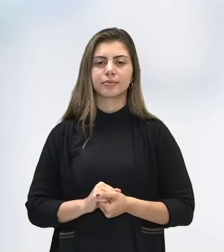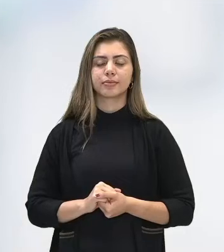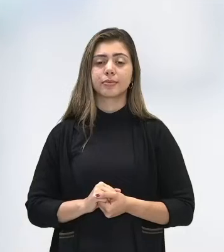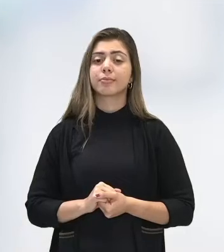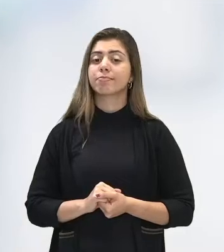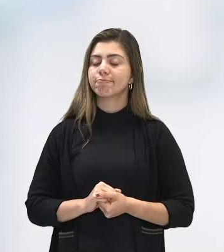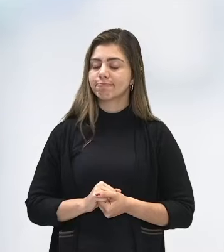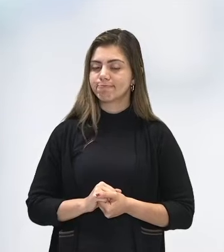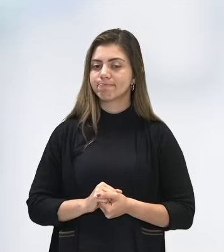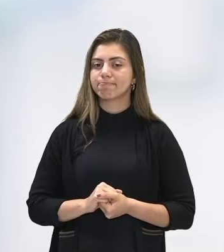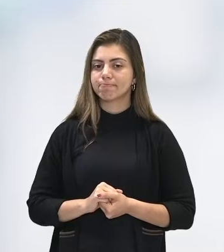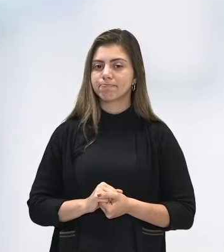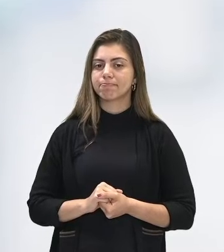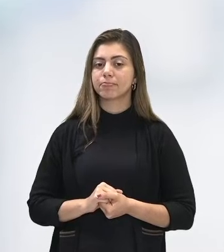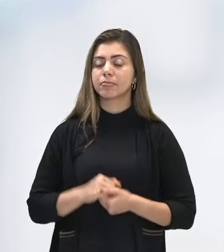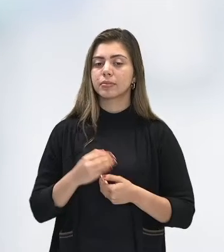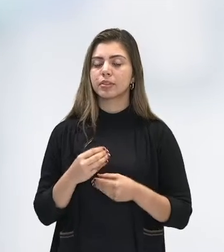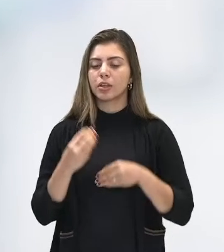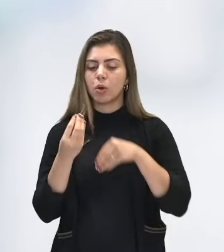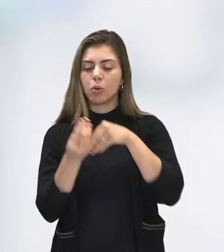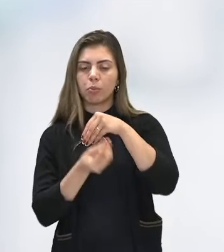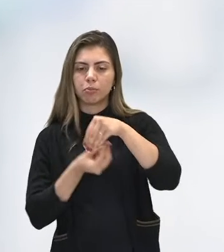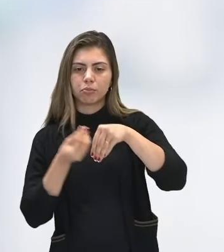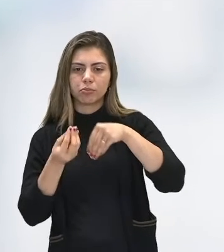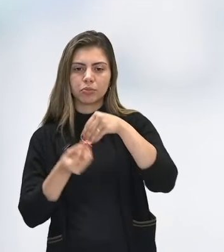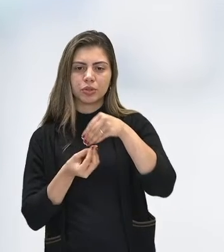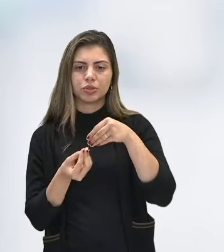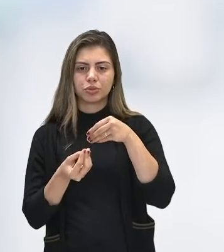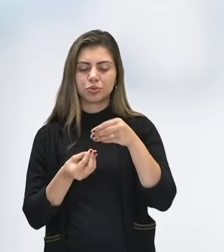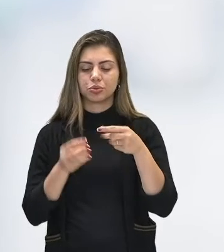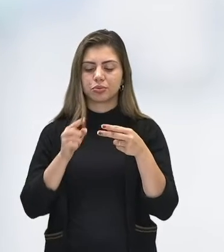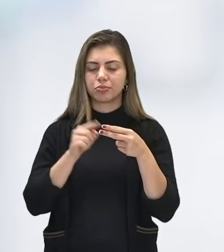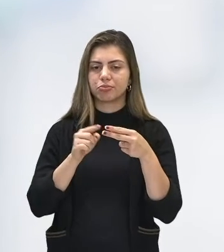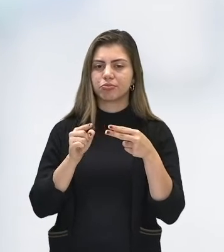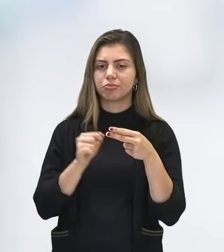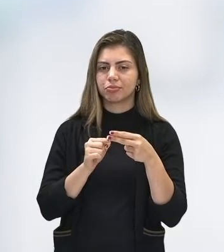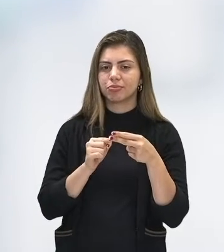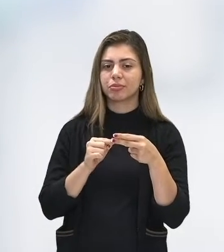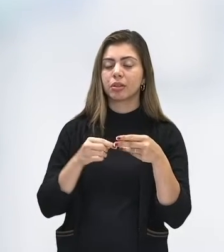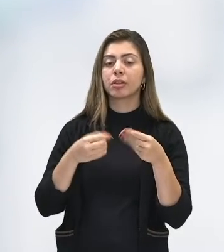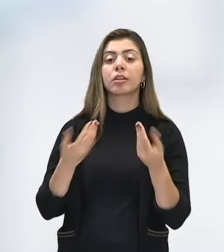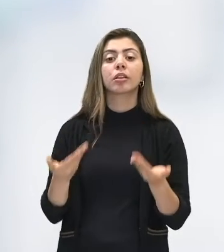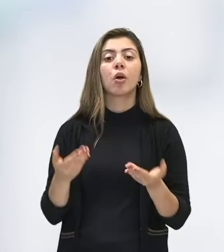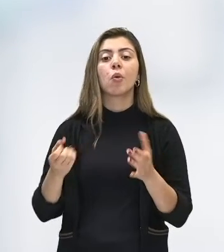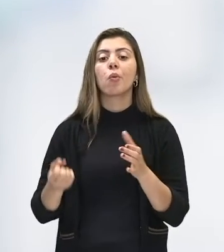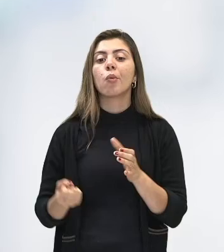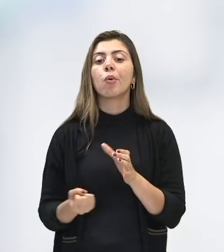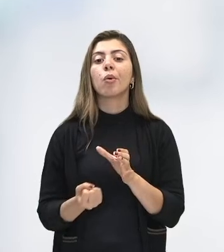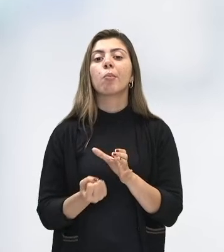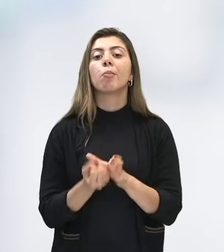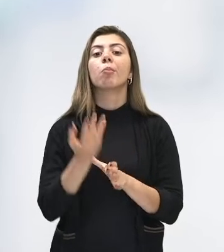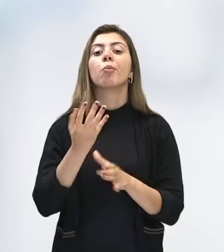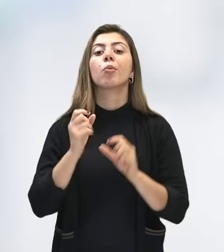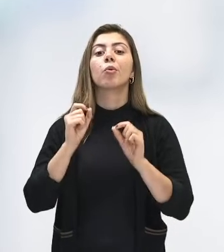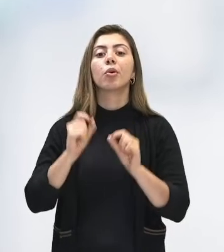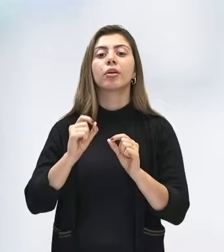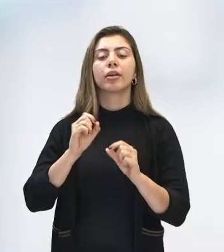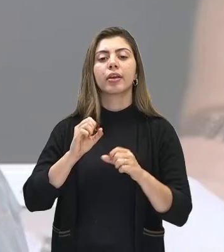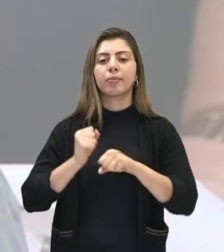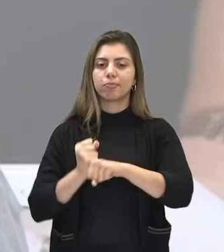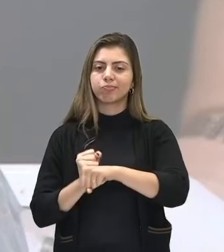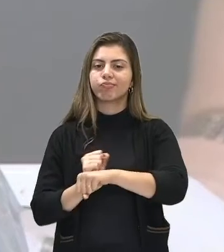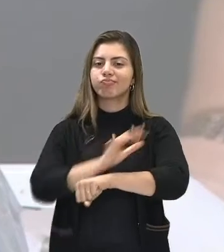A mistura de bicarbonato de sódio e o vinagre provoca uma reação